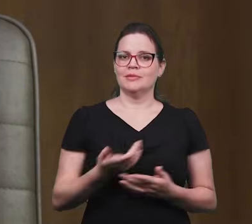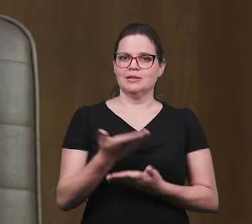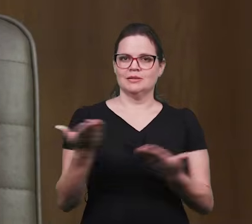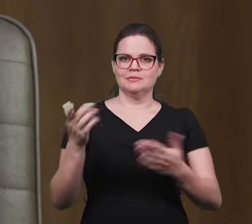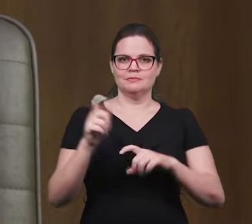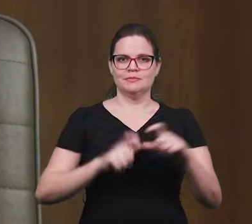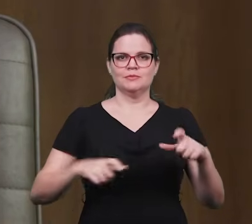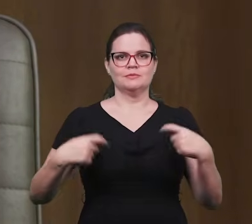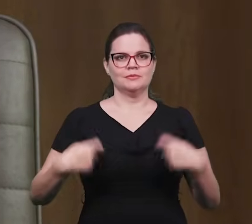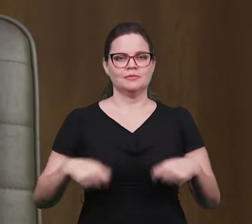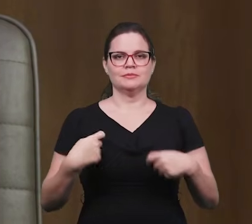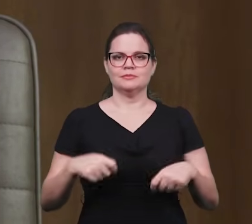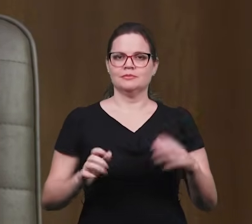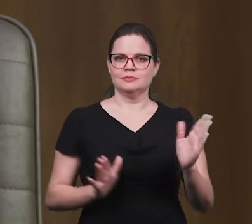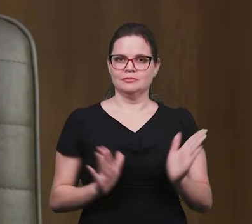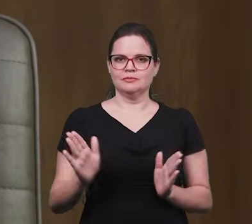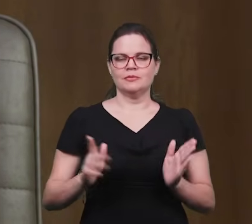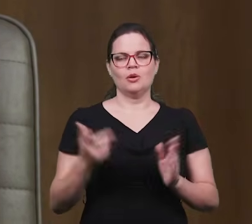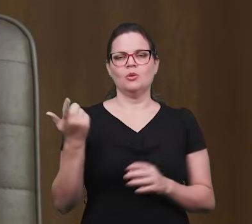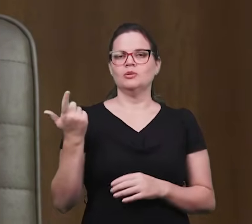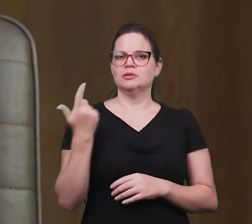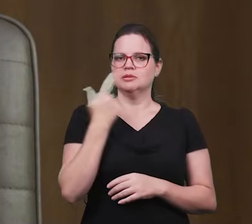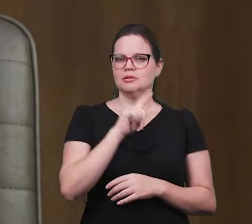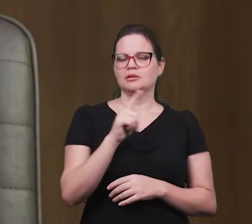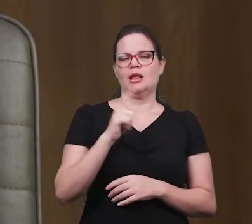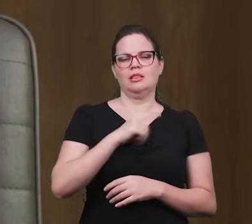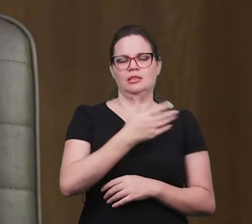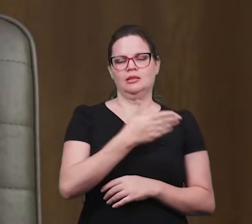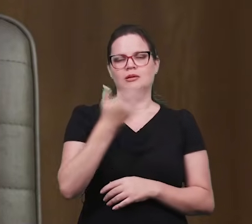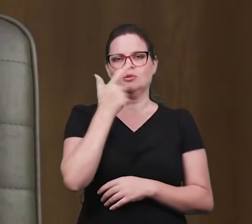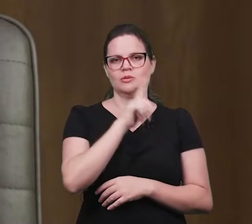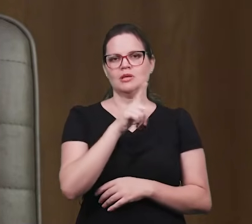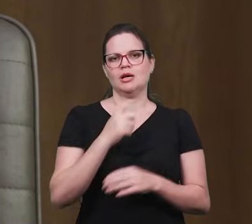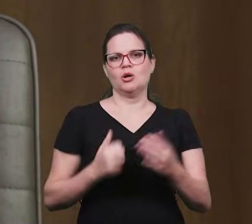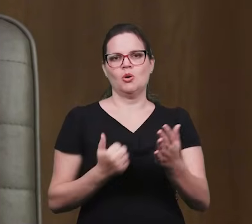de acessibilidade tenham acesso, né, a